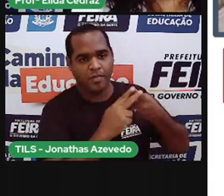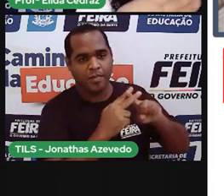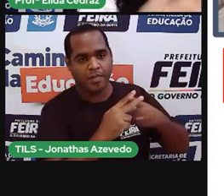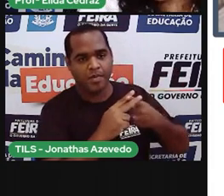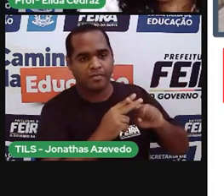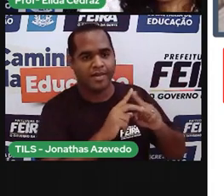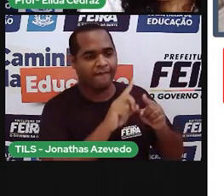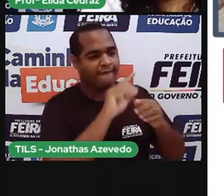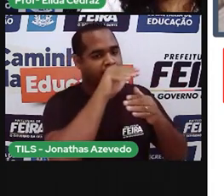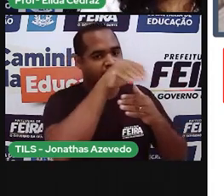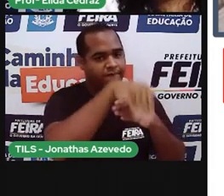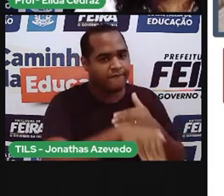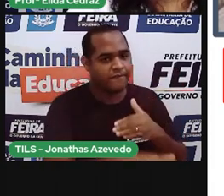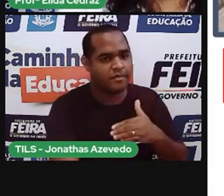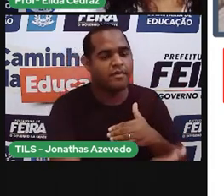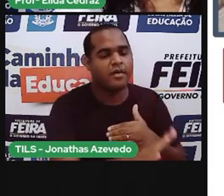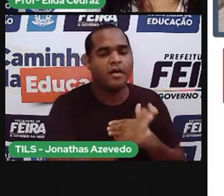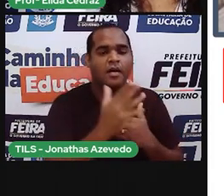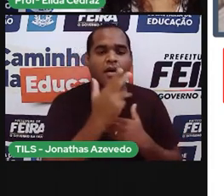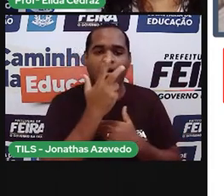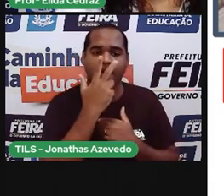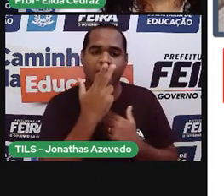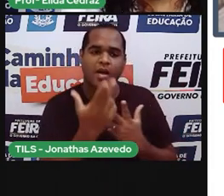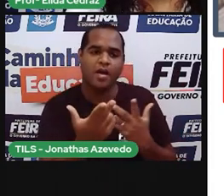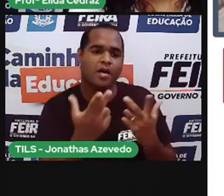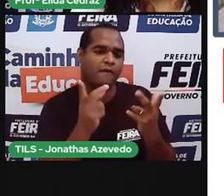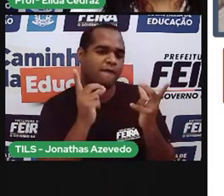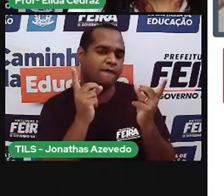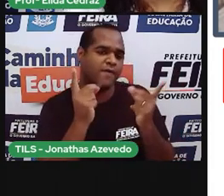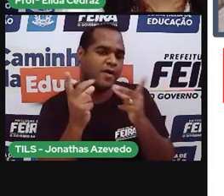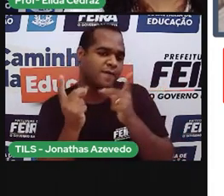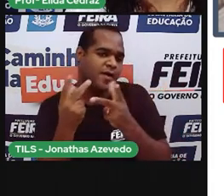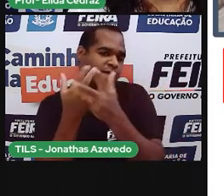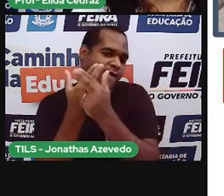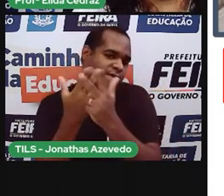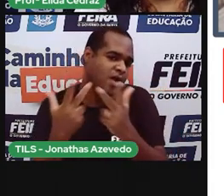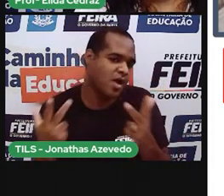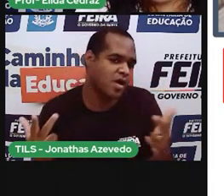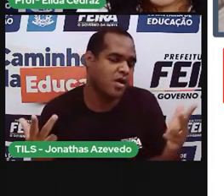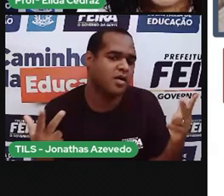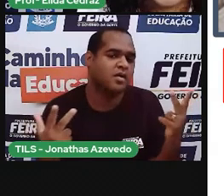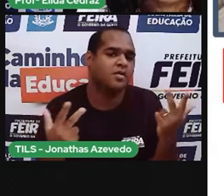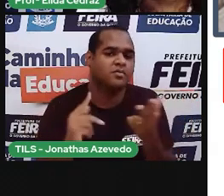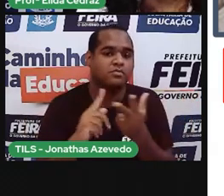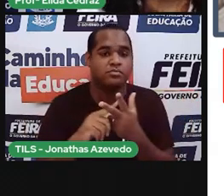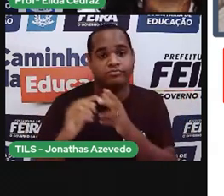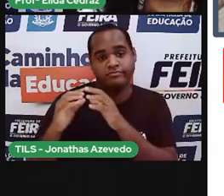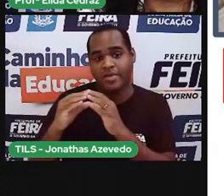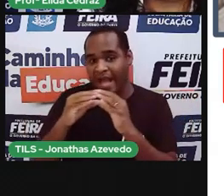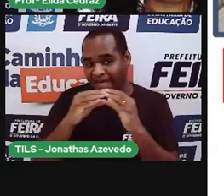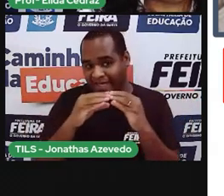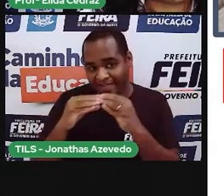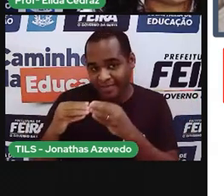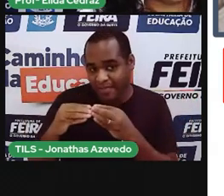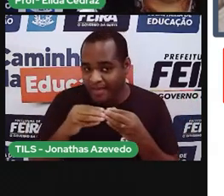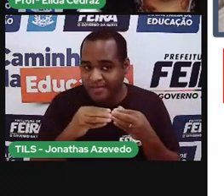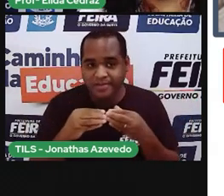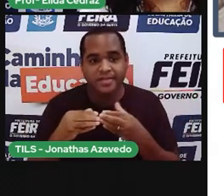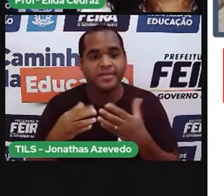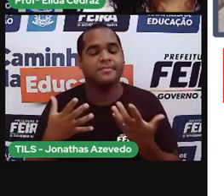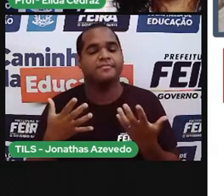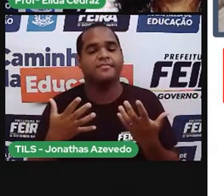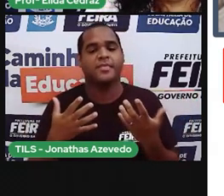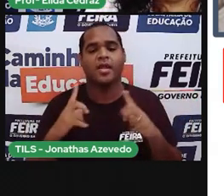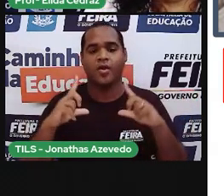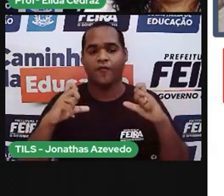lá embaixo, na parte das grandes distribuidoras. E um rapaz da melancia. E uma foto